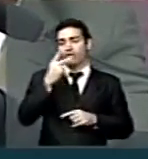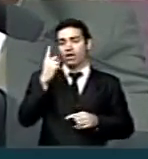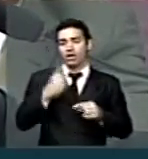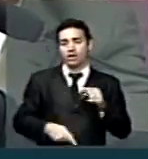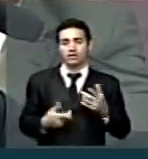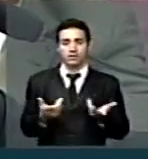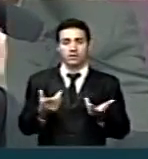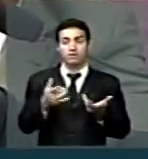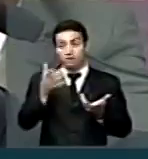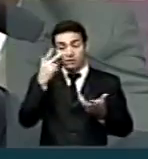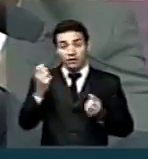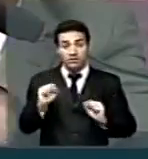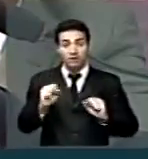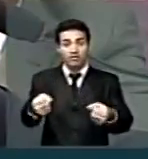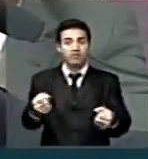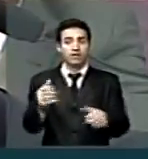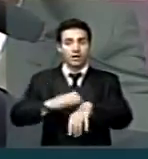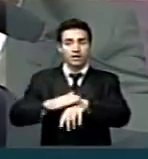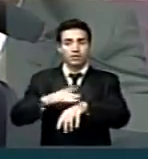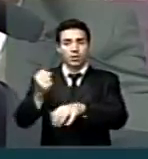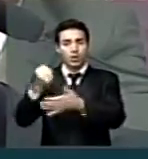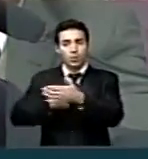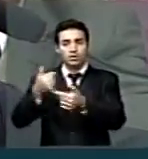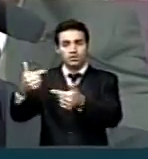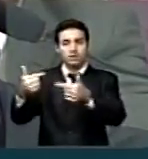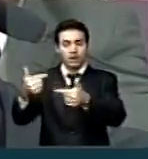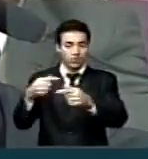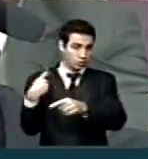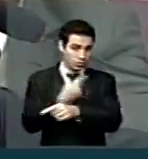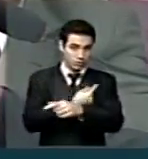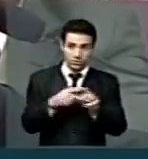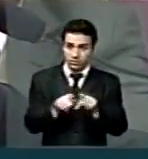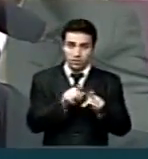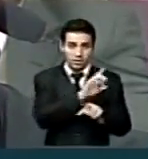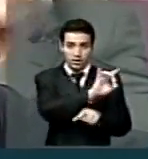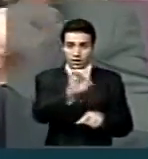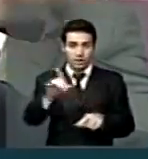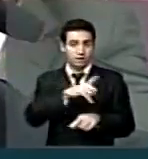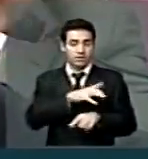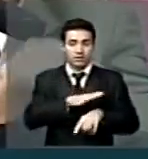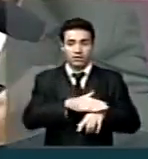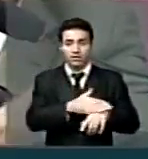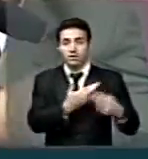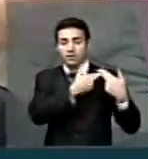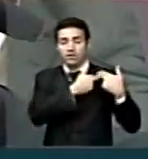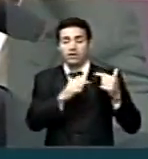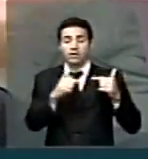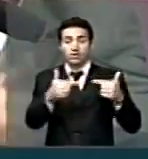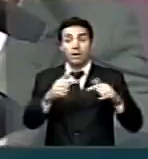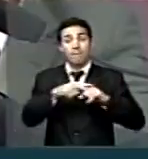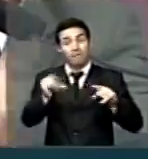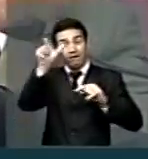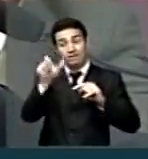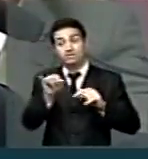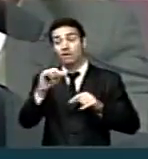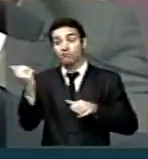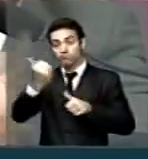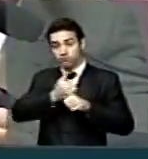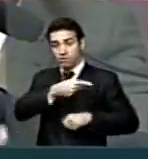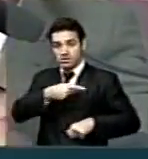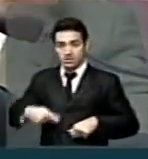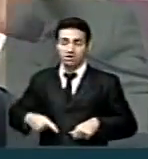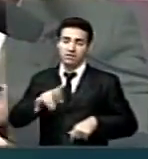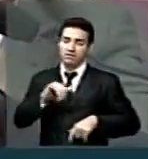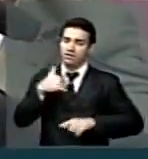Feliciano defende enquanto bandeira de luta do seu mandato e continuar a defender enquanto deputado. Mas, acima de tudo, enquanto presidente, vai agir como